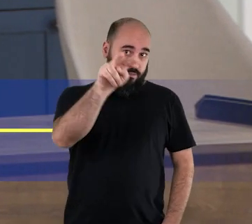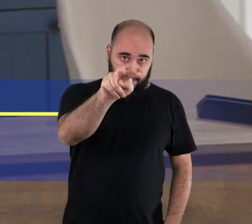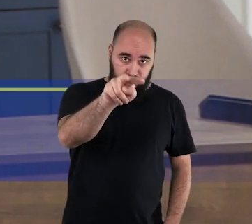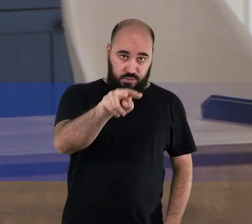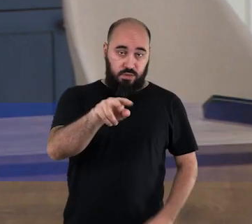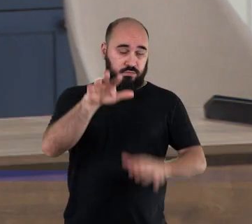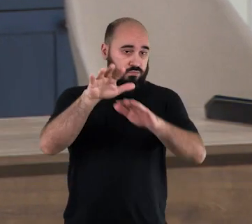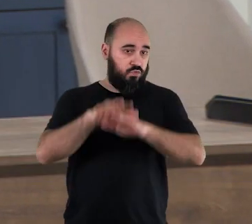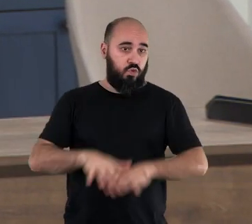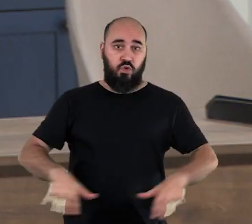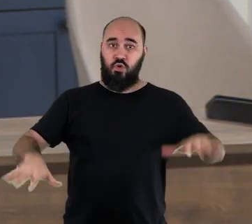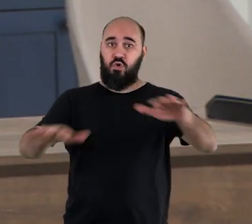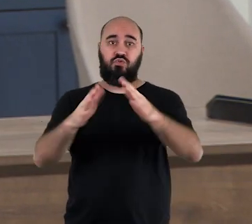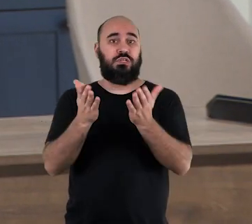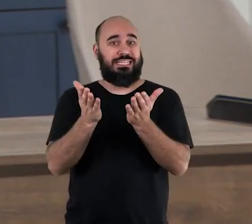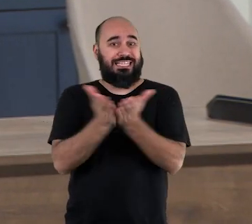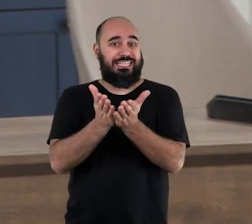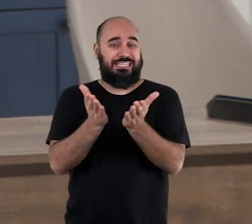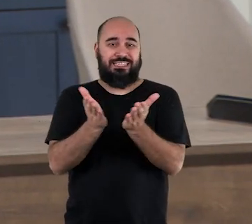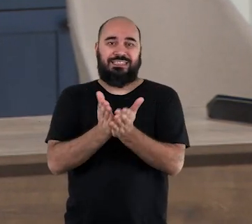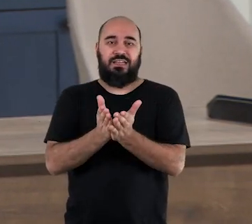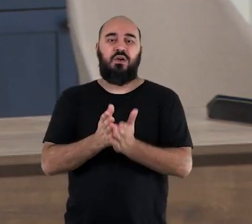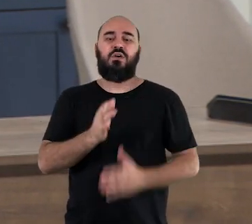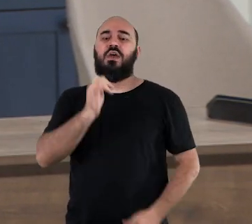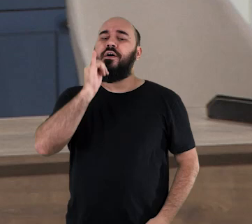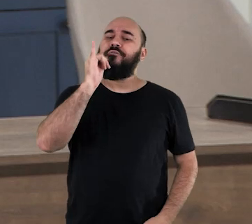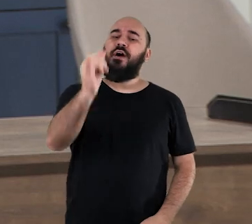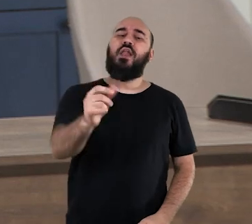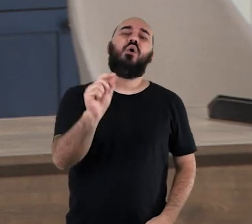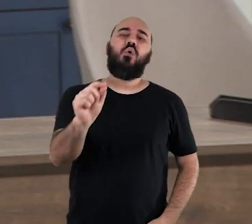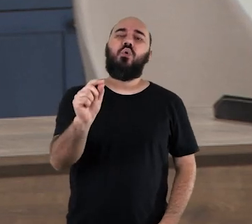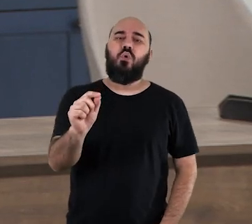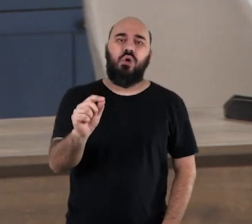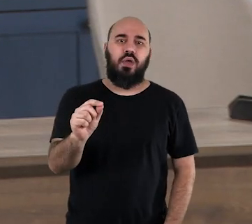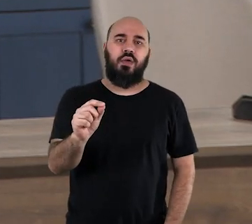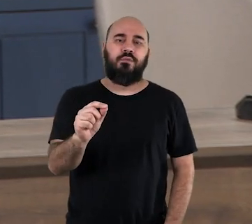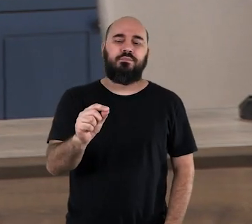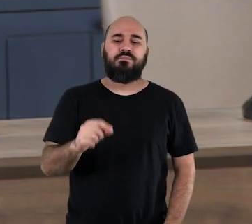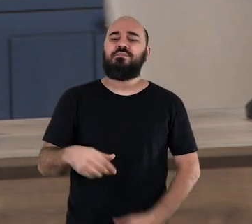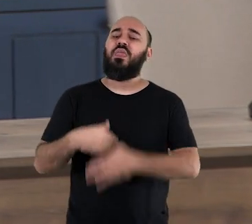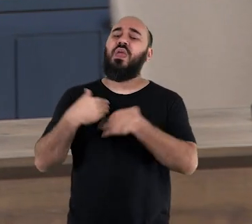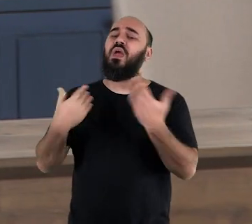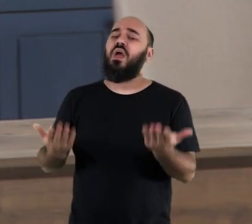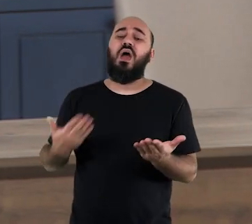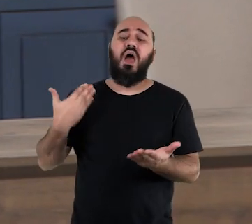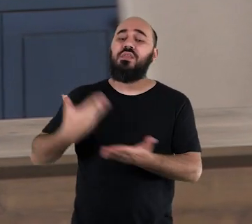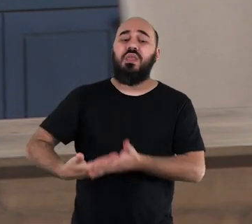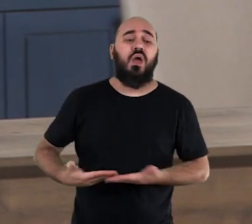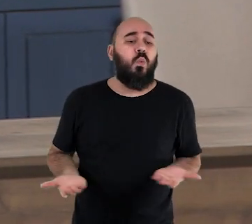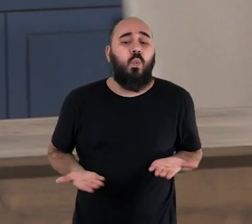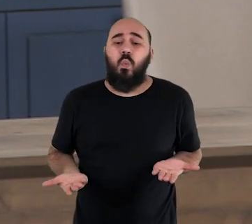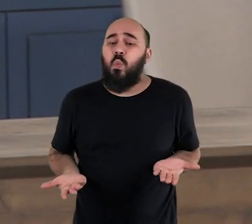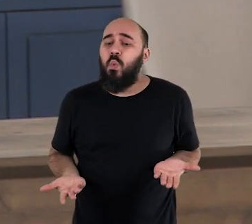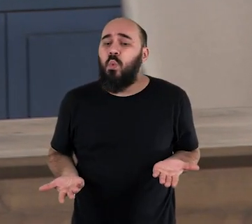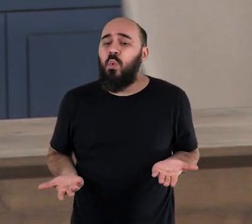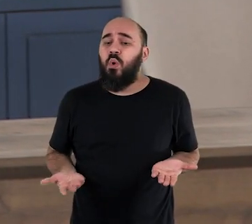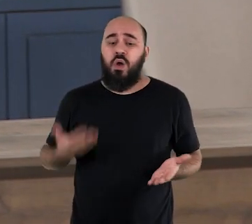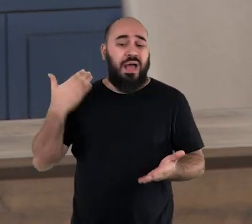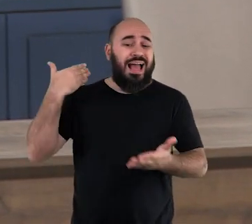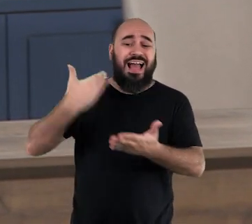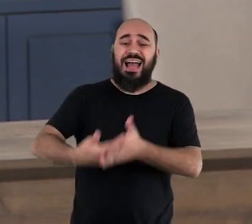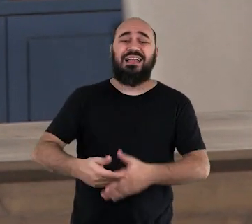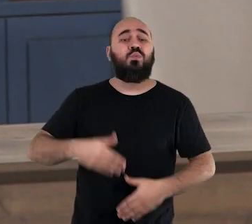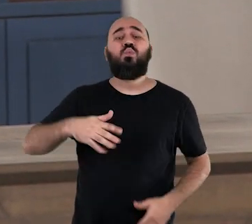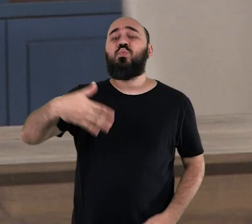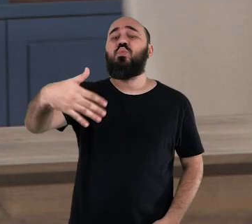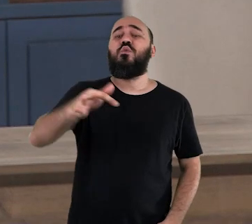nós que somos cristãos na atualidade, e diria assim: até quando vocês viverão em cima do muro?